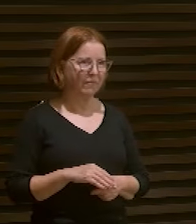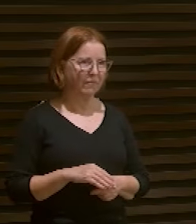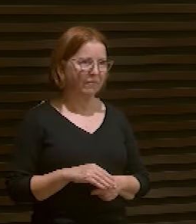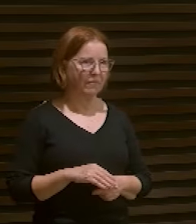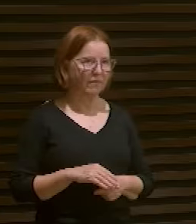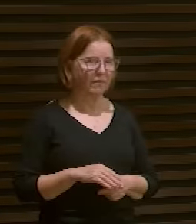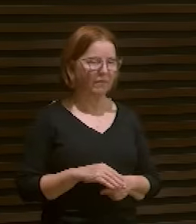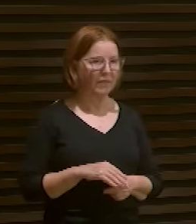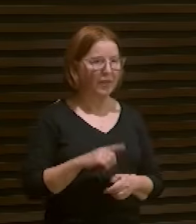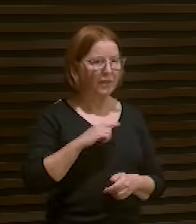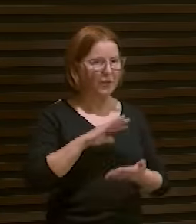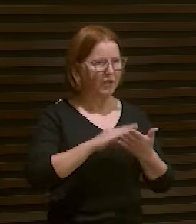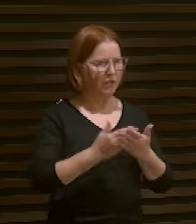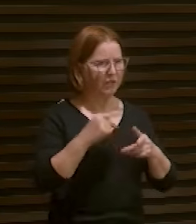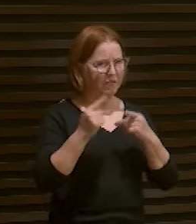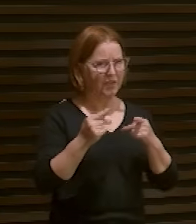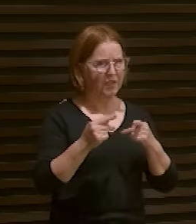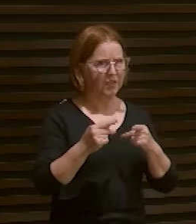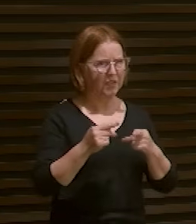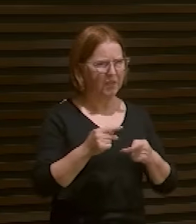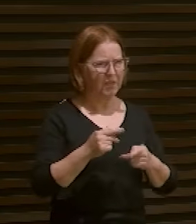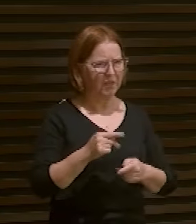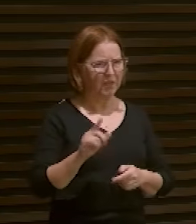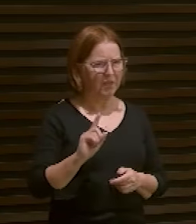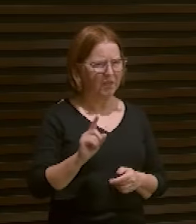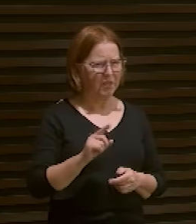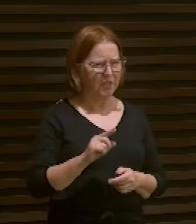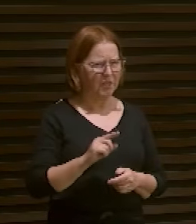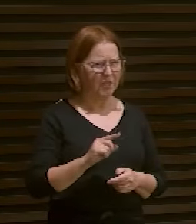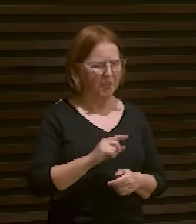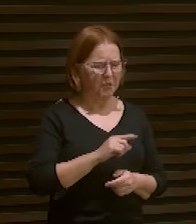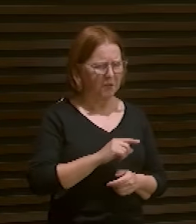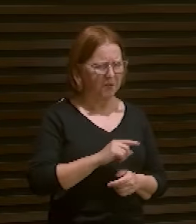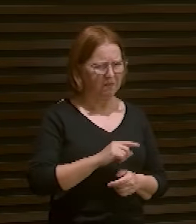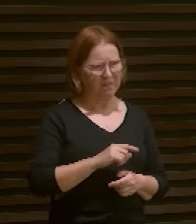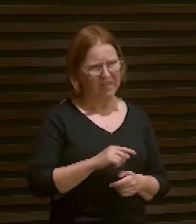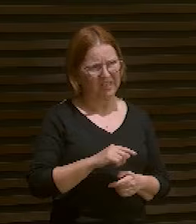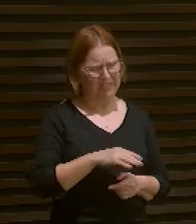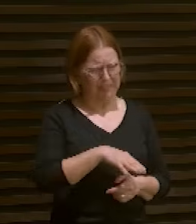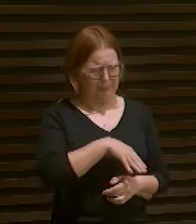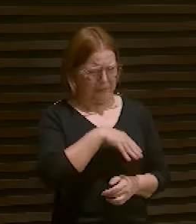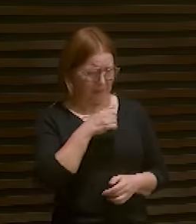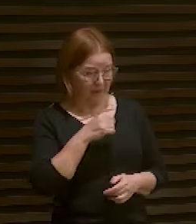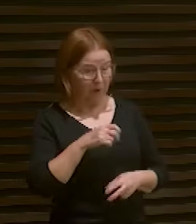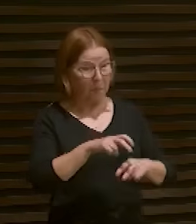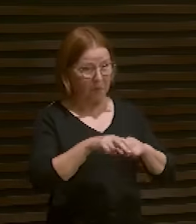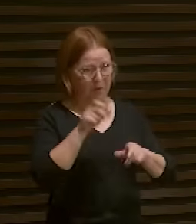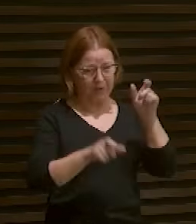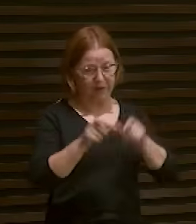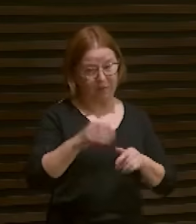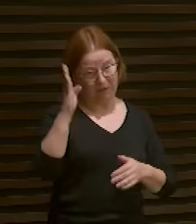Tem outra versão que diz assim: não se aborreça por causa dos maus. Você fica indignado